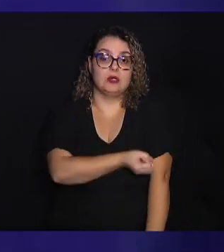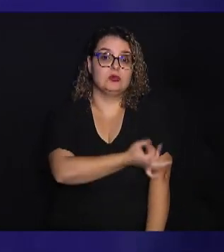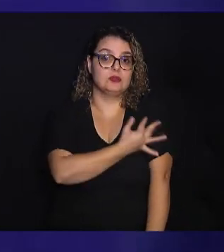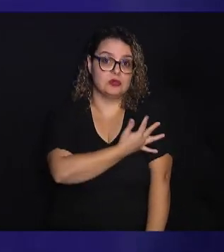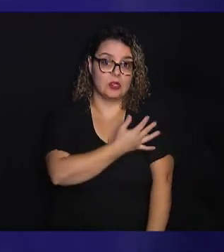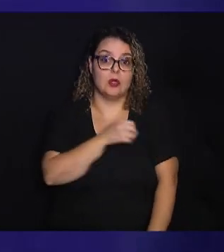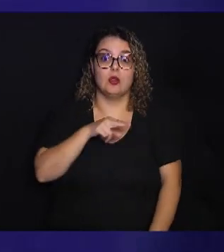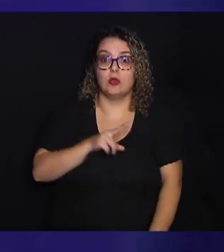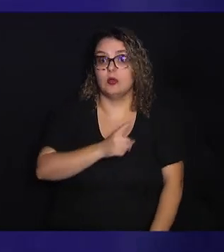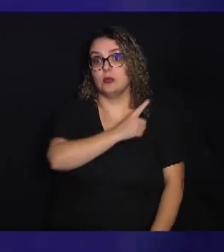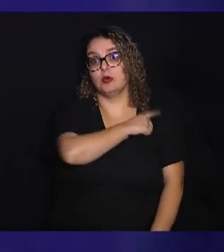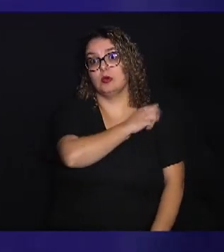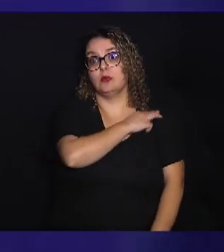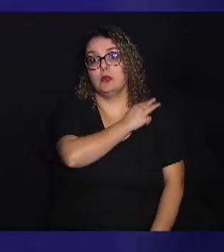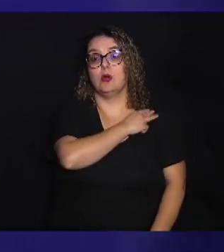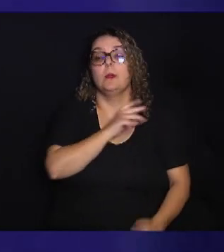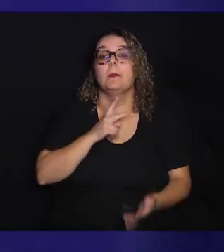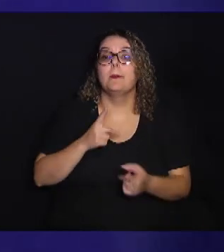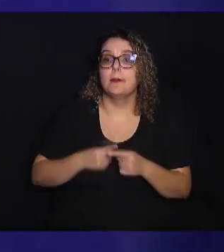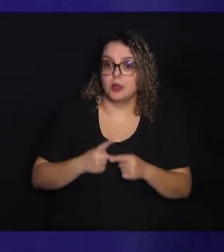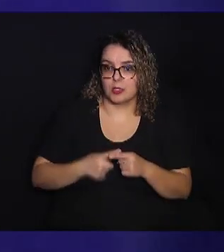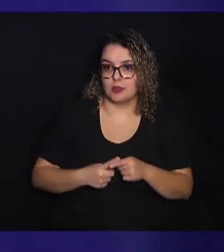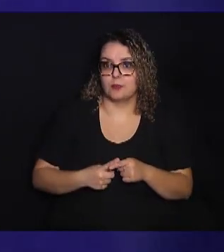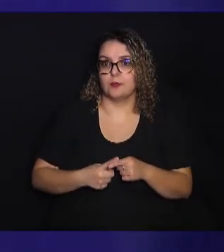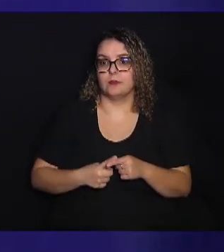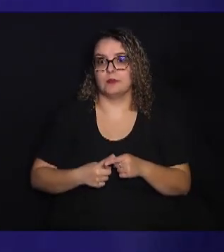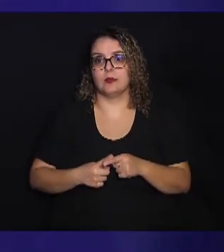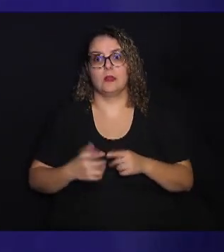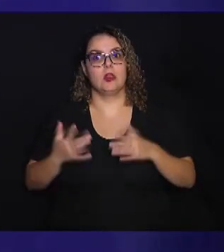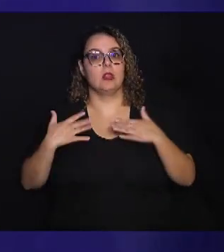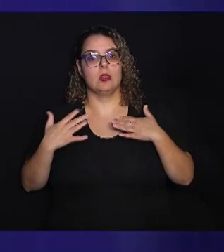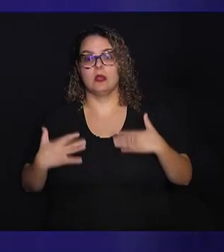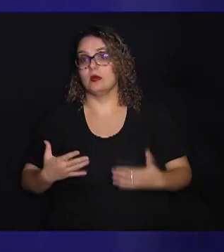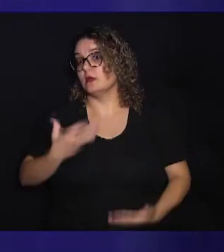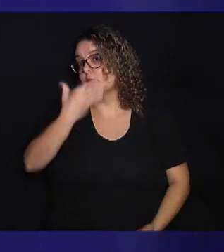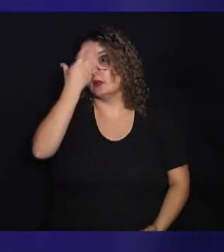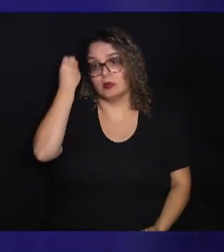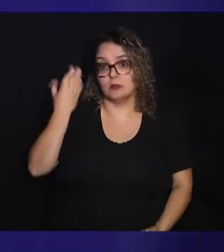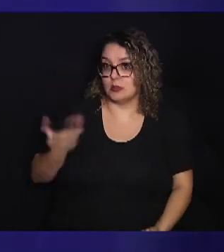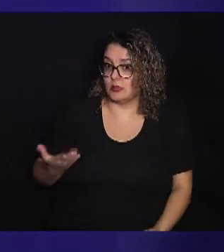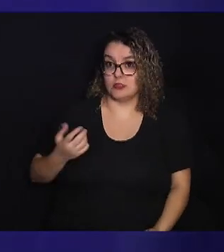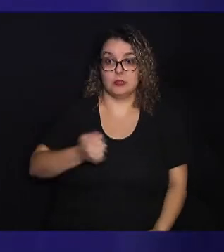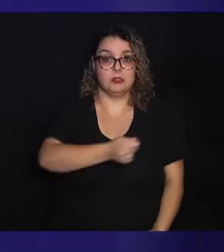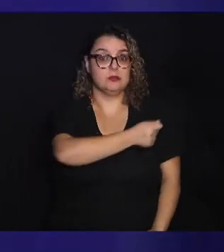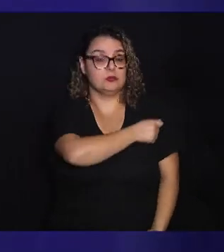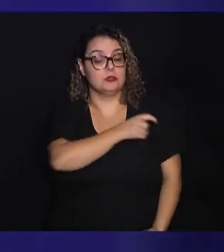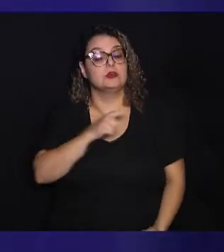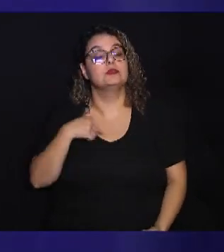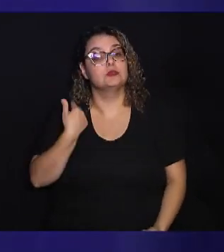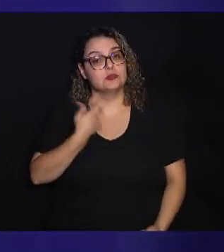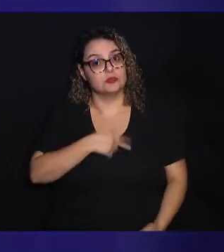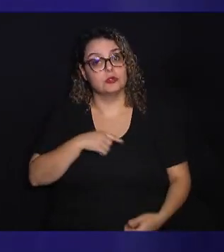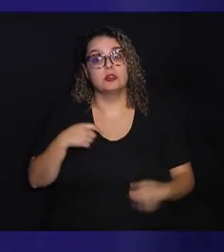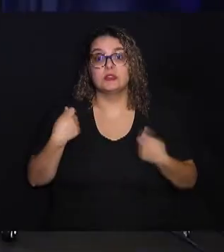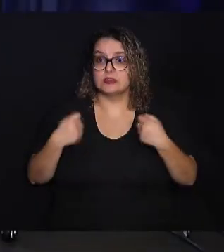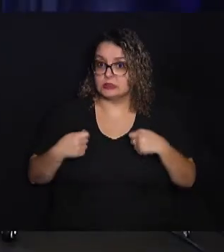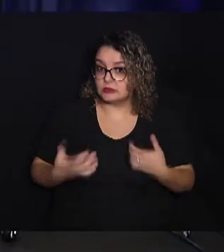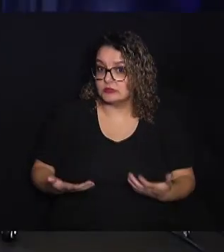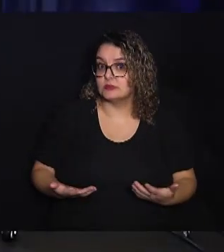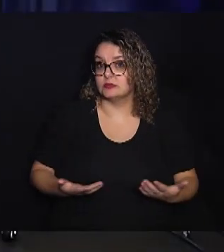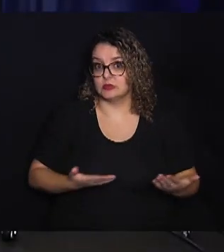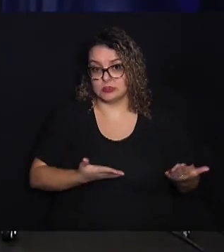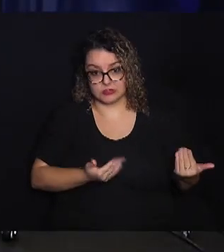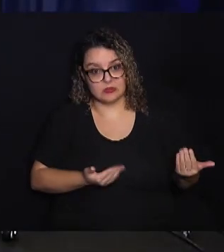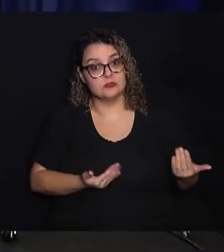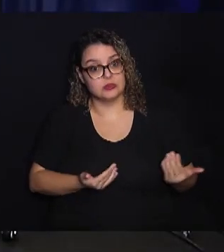ensino médio. Por quê? Porque ali o corpo já está muito esquecido desses alunos, e nós temos jovens